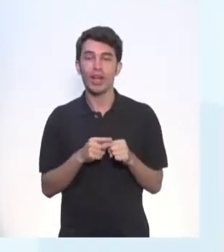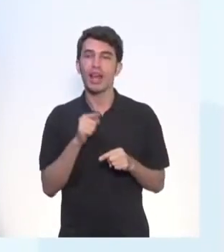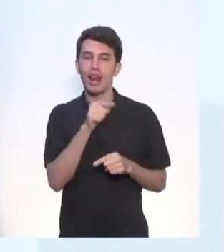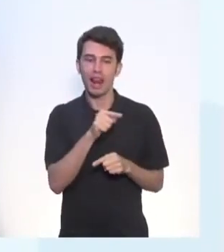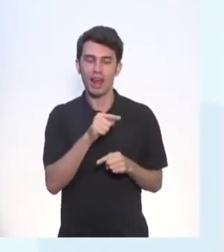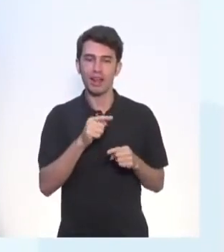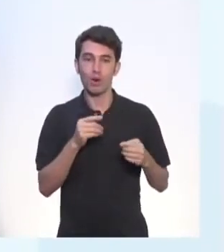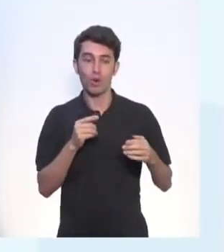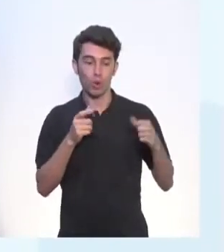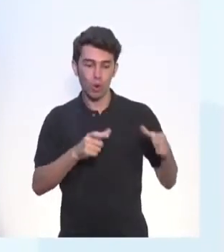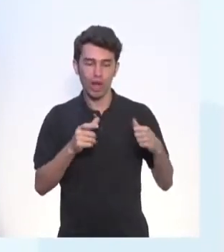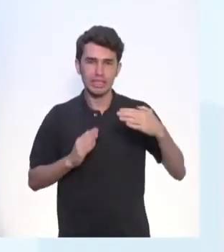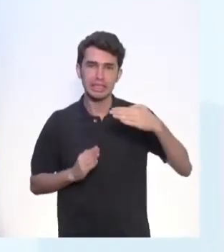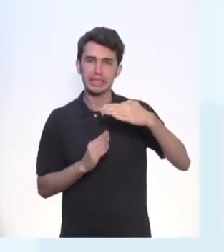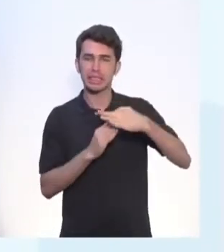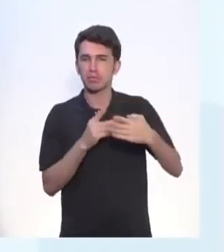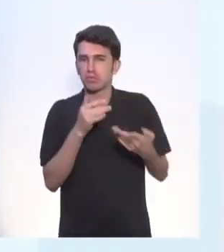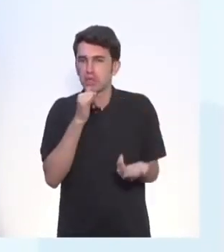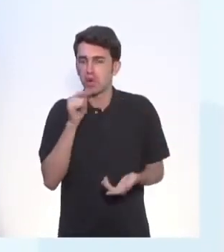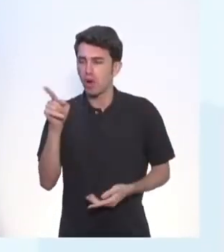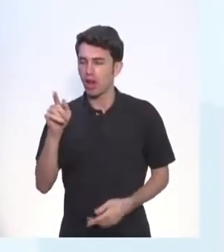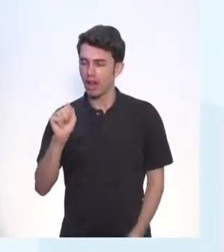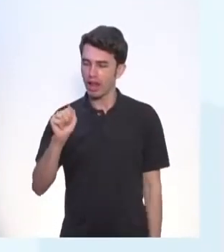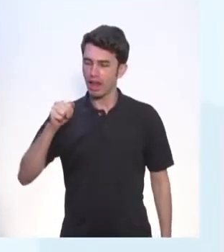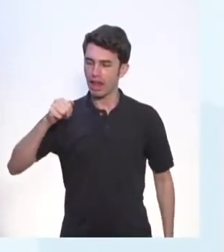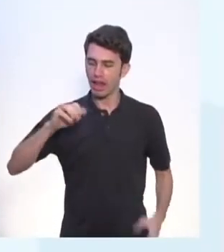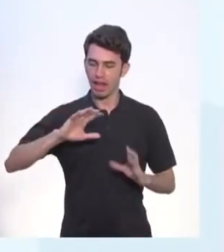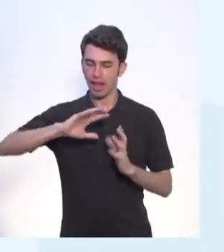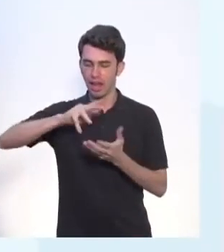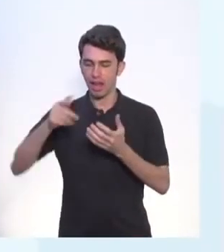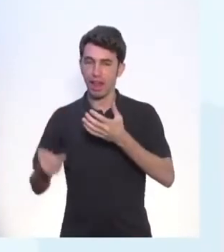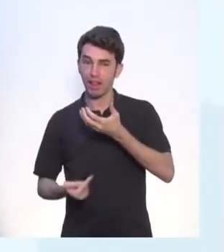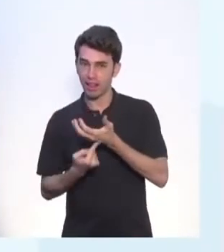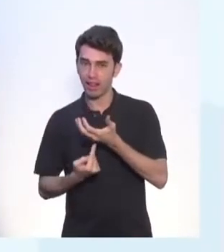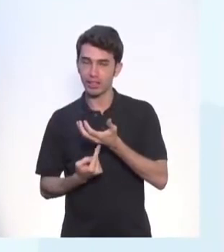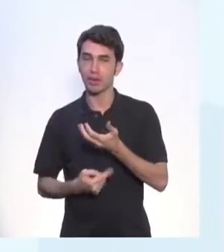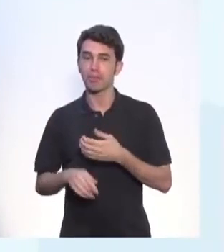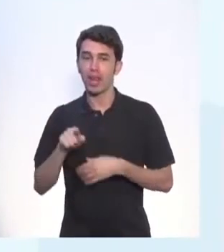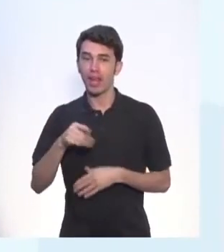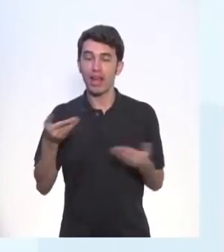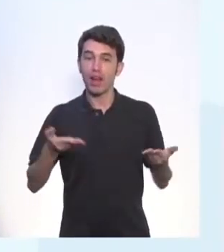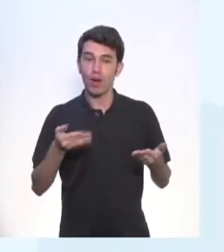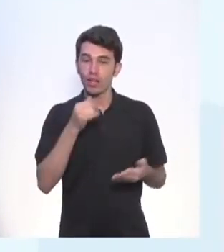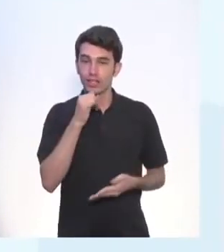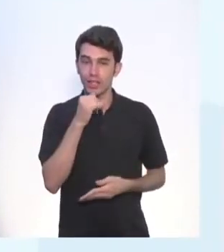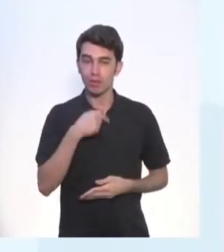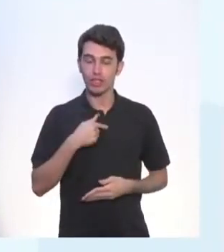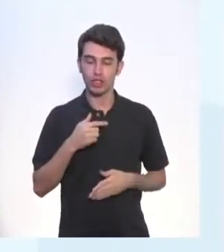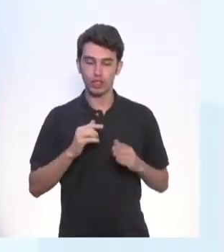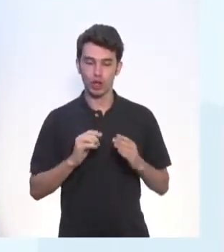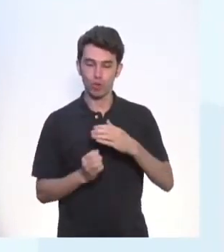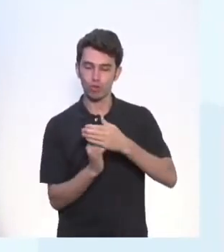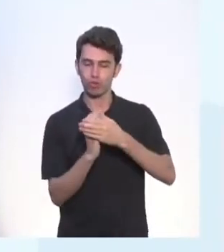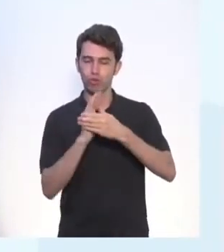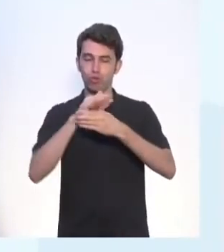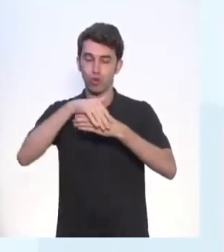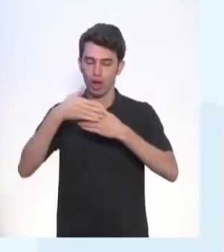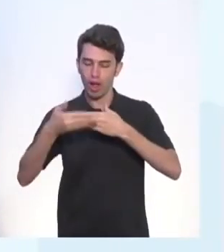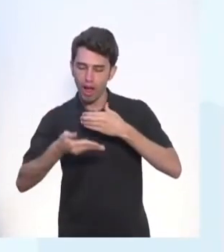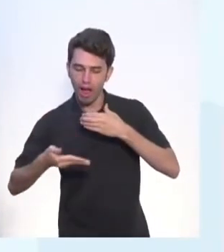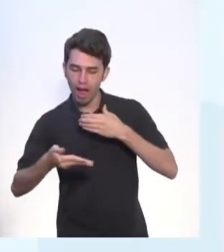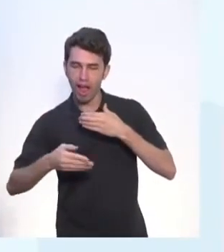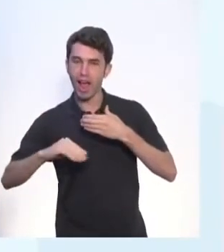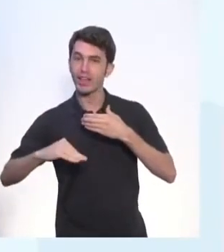locais extremos, como a Antártida. Nessa missão, estamos na base de um vulcão, mas esses testes também podem